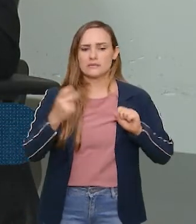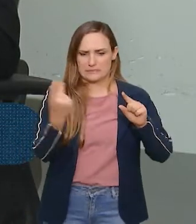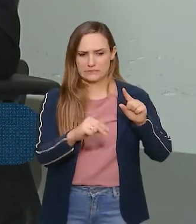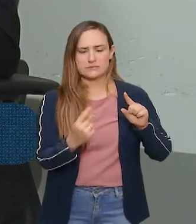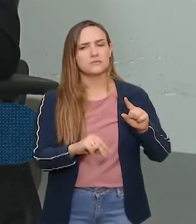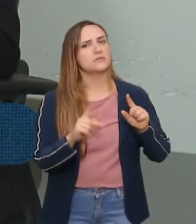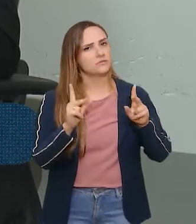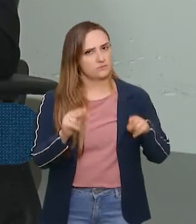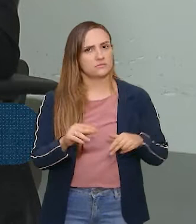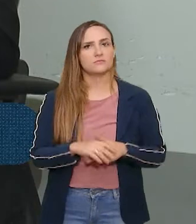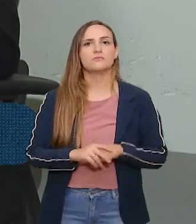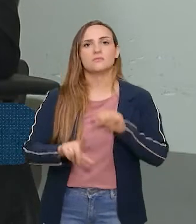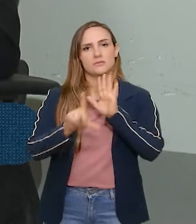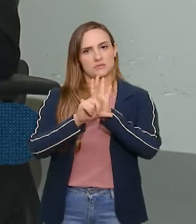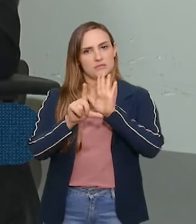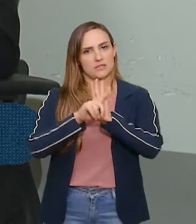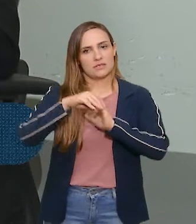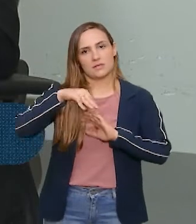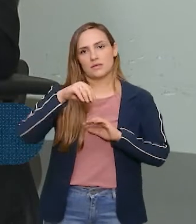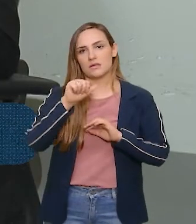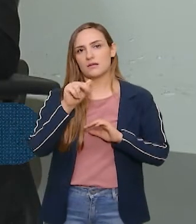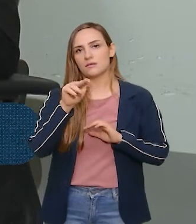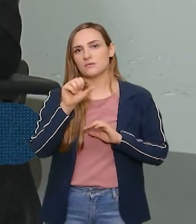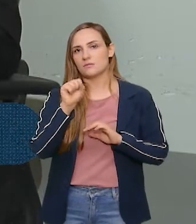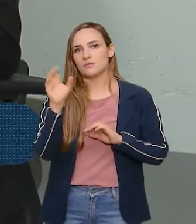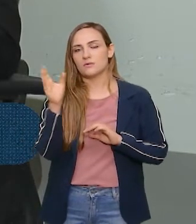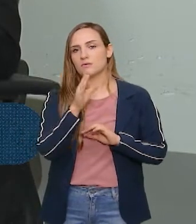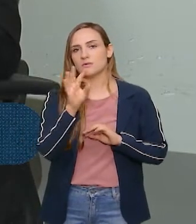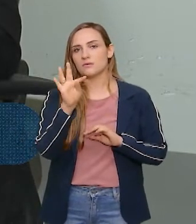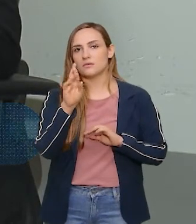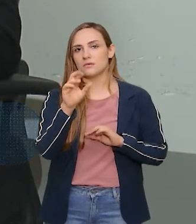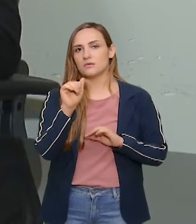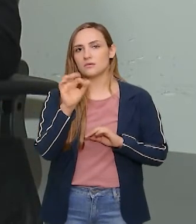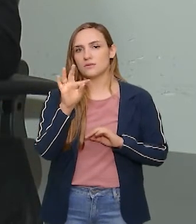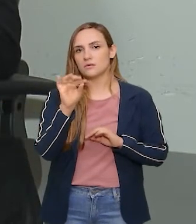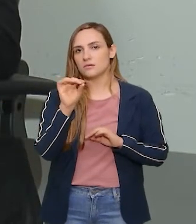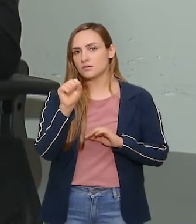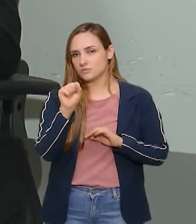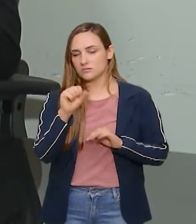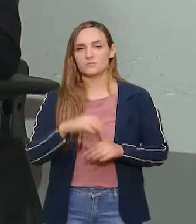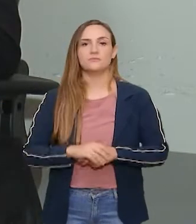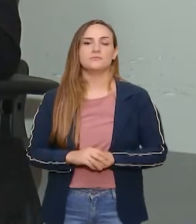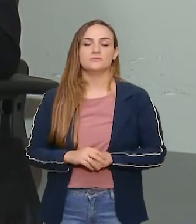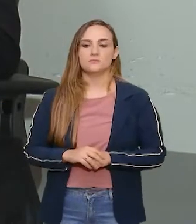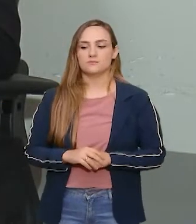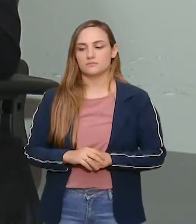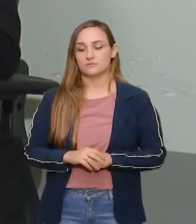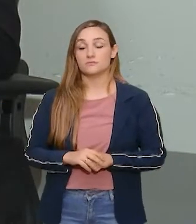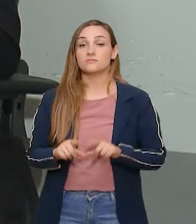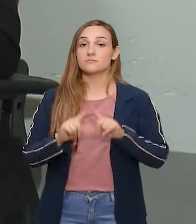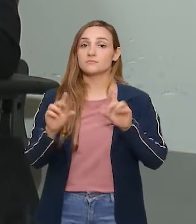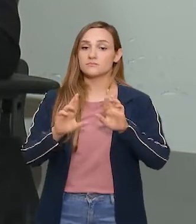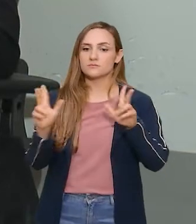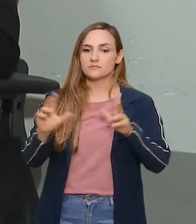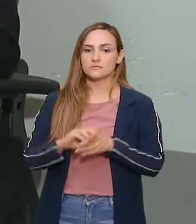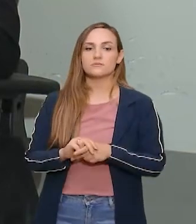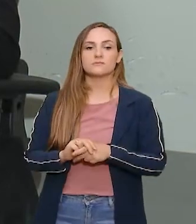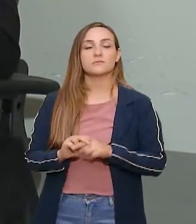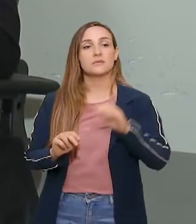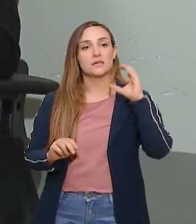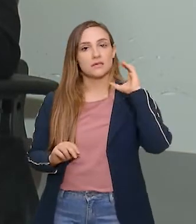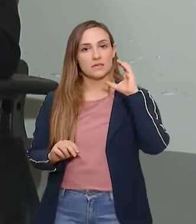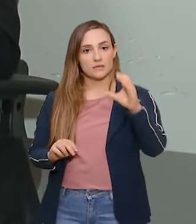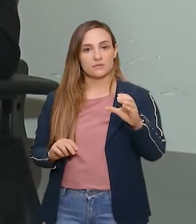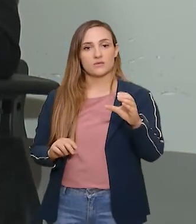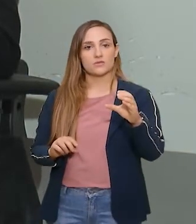ruas é maus tratos. É óbvio que se enquadra nessa conduta. O que a audiência não pode se confundir é com